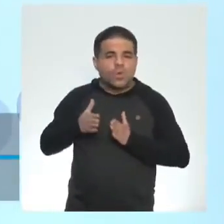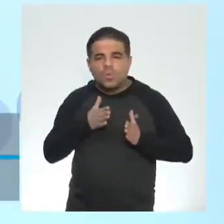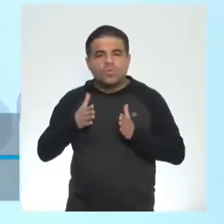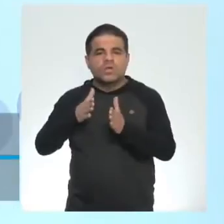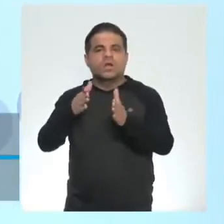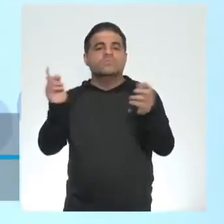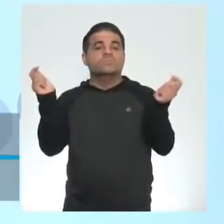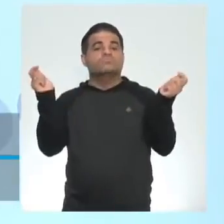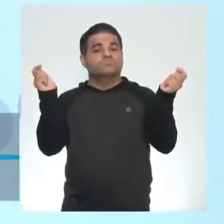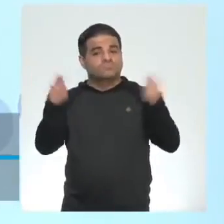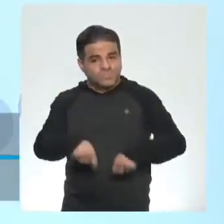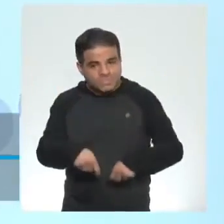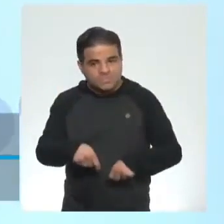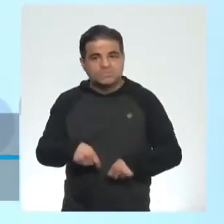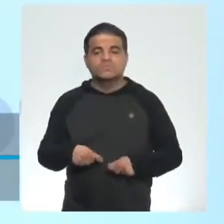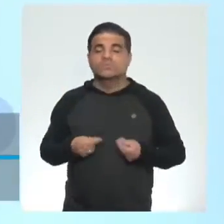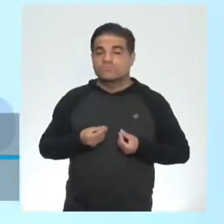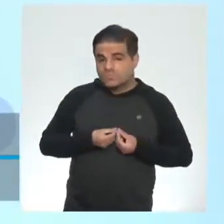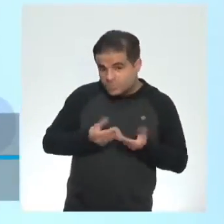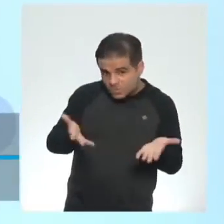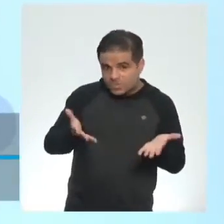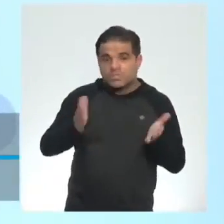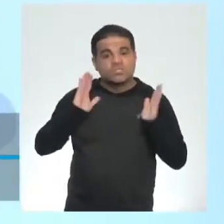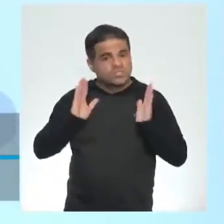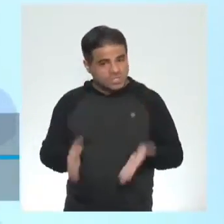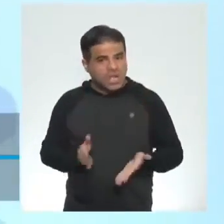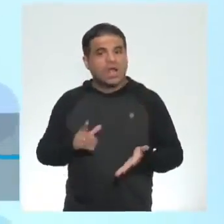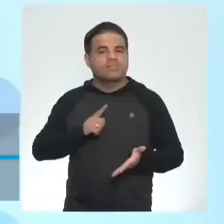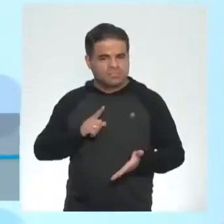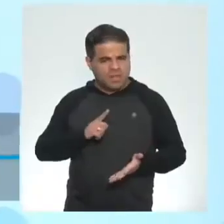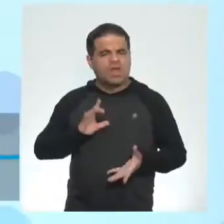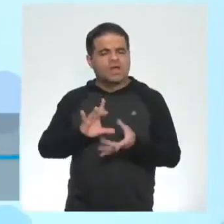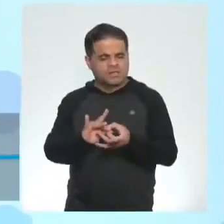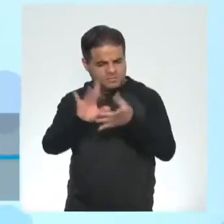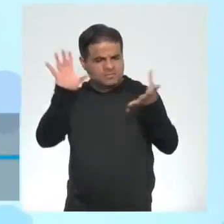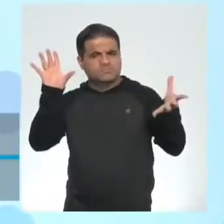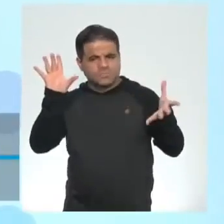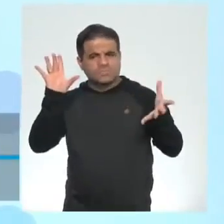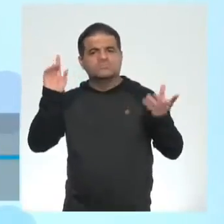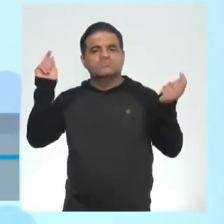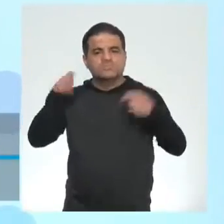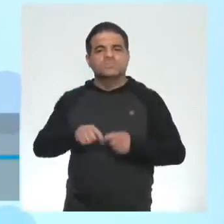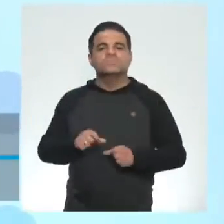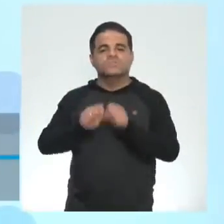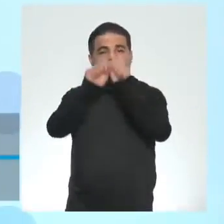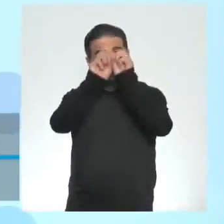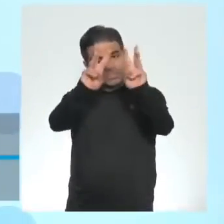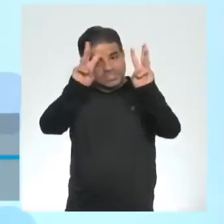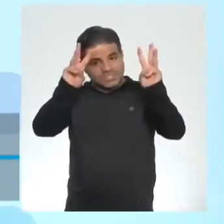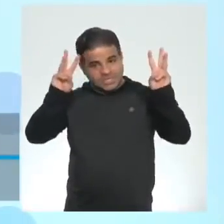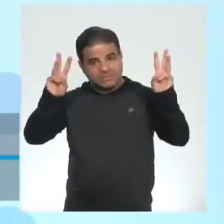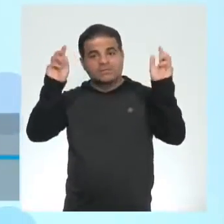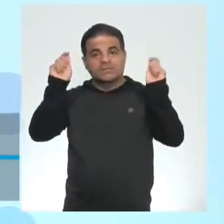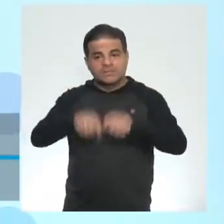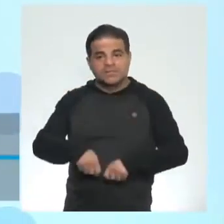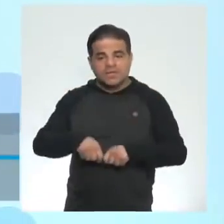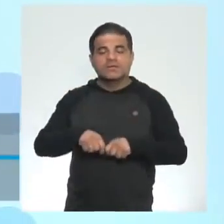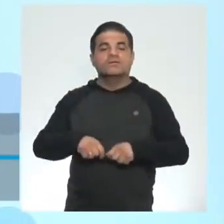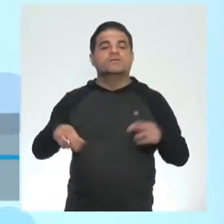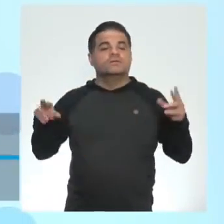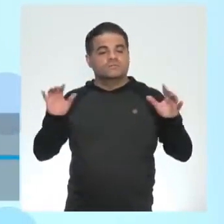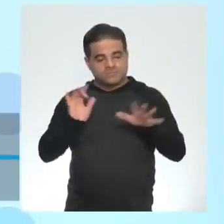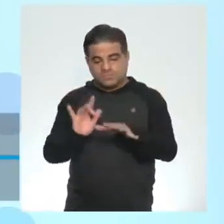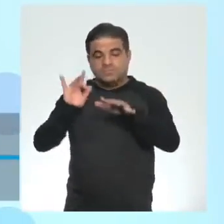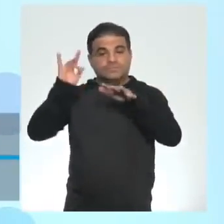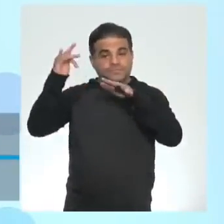Caminho Possível. É um lançamento e já está à disposição nos sites e nas redes